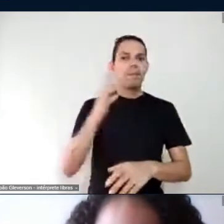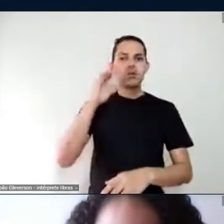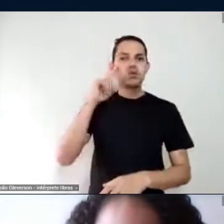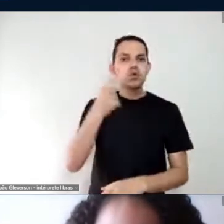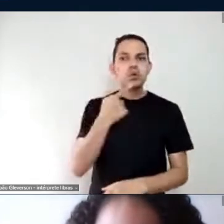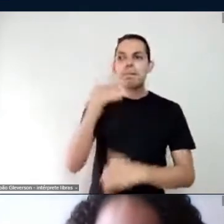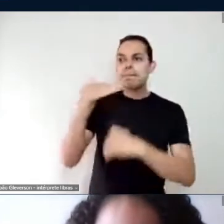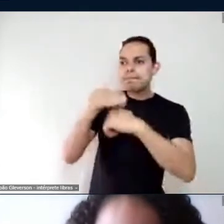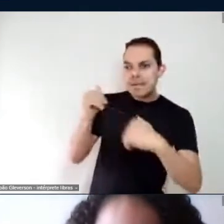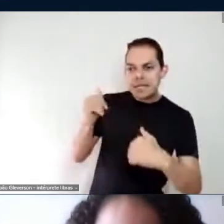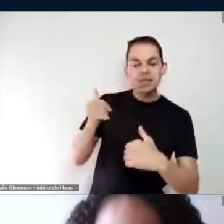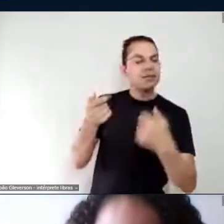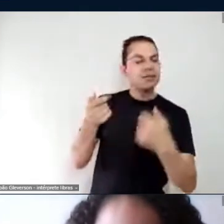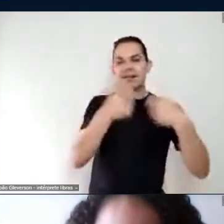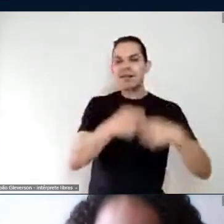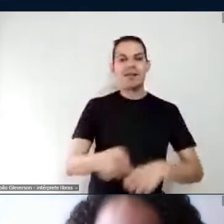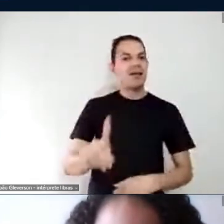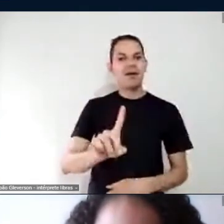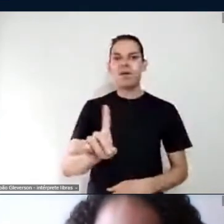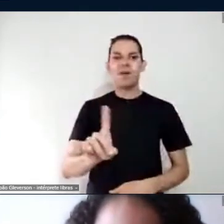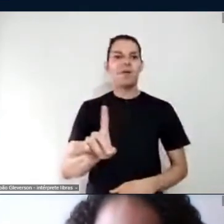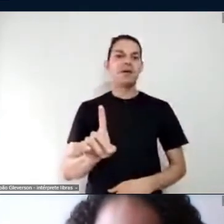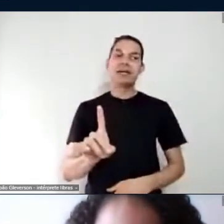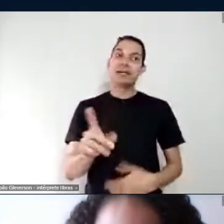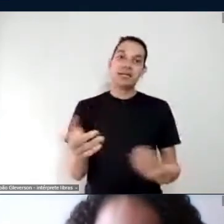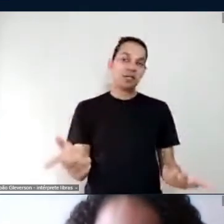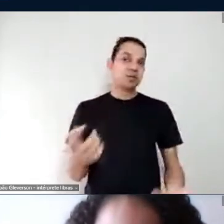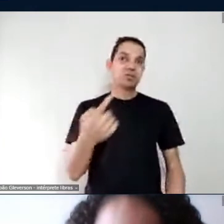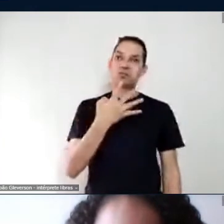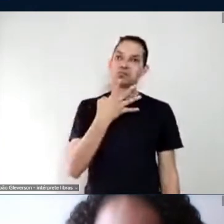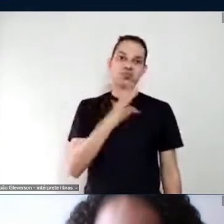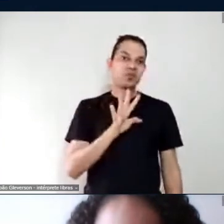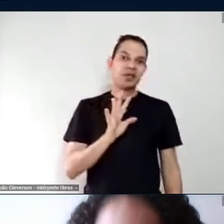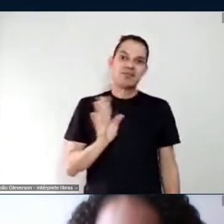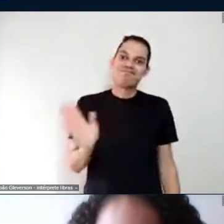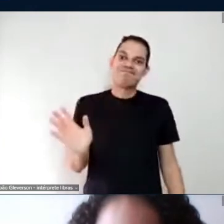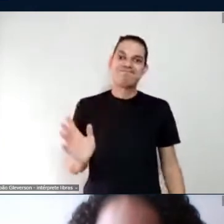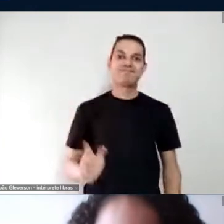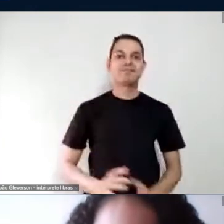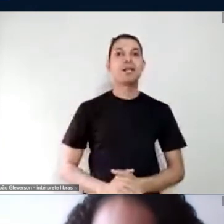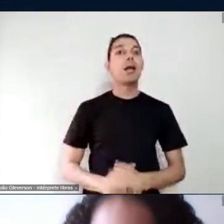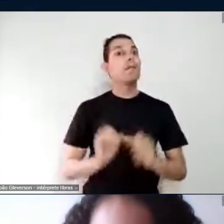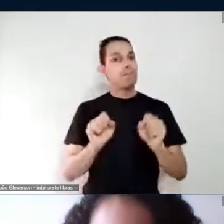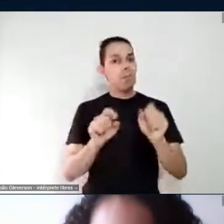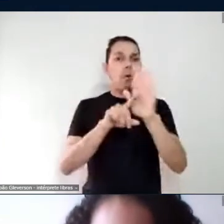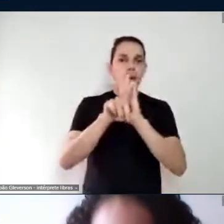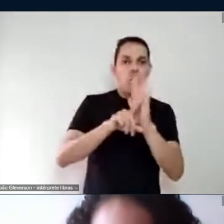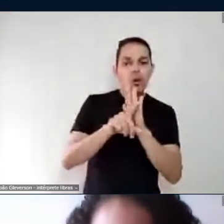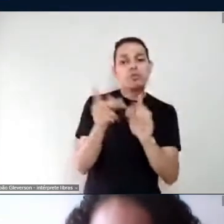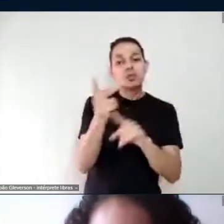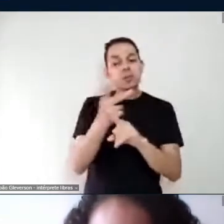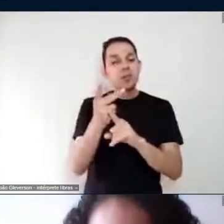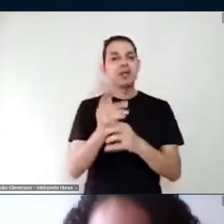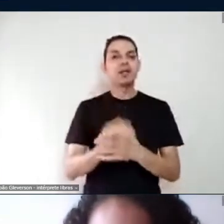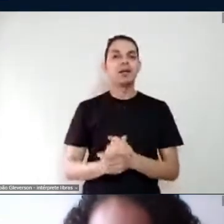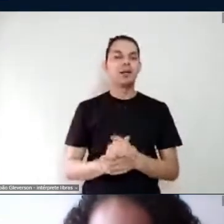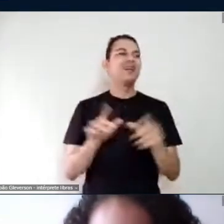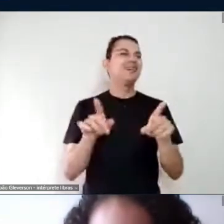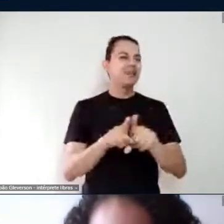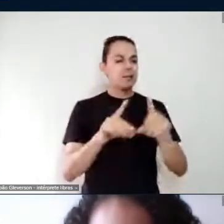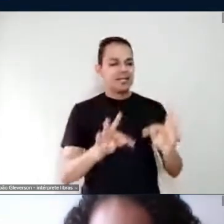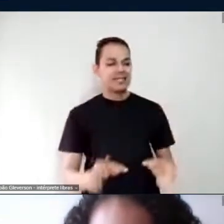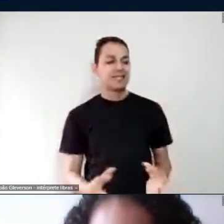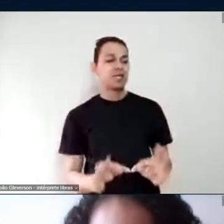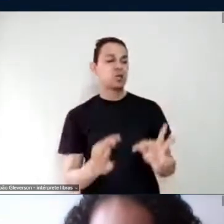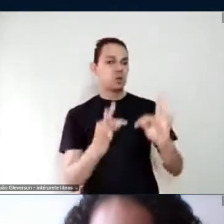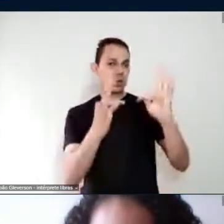sei, Sabina, não conheço, mas vamos pesquisar. E também essa tecnologia que a